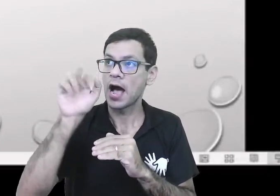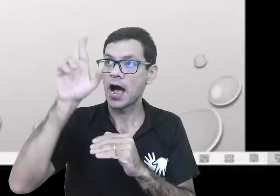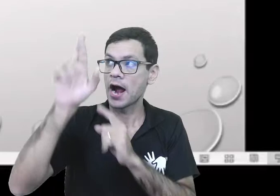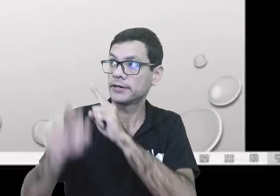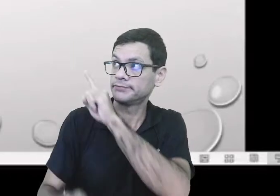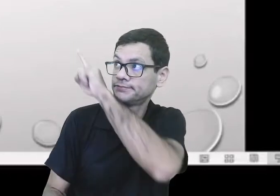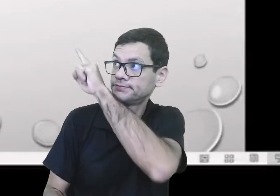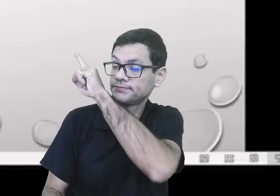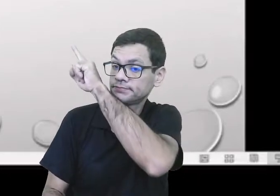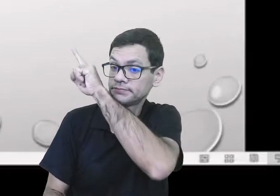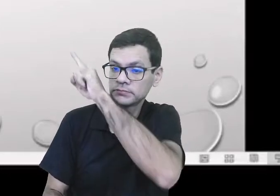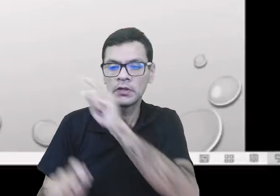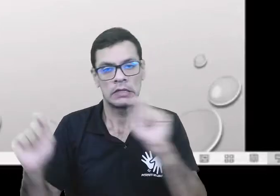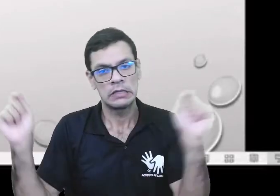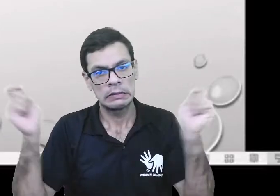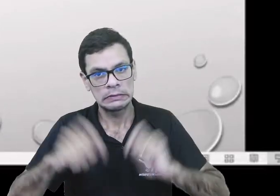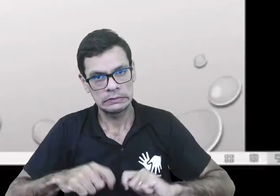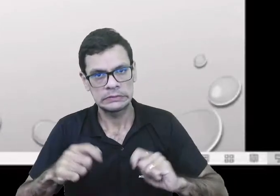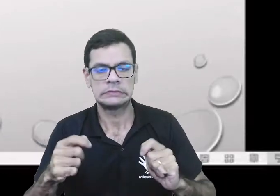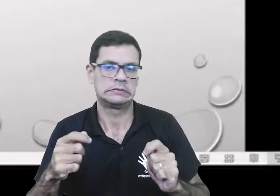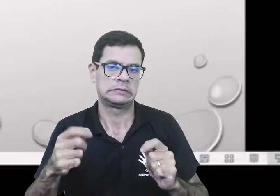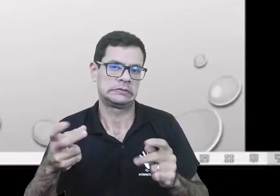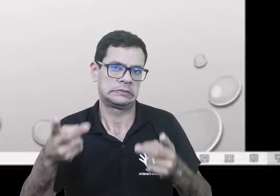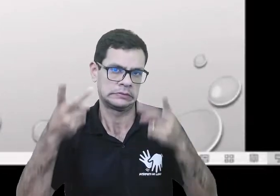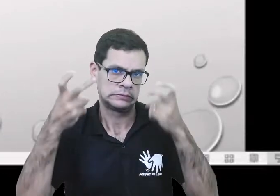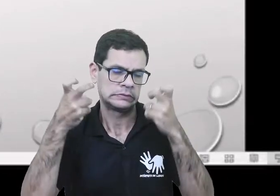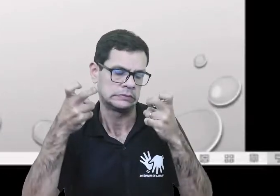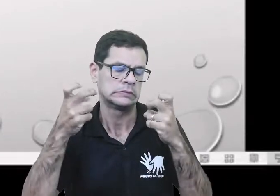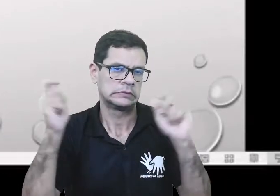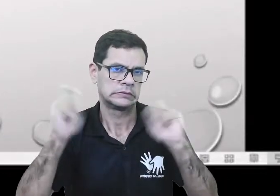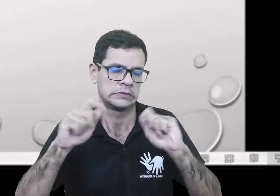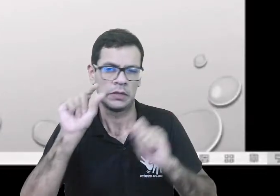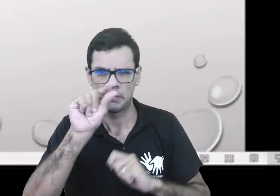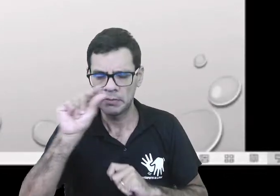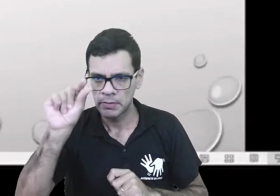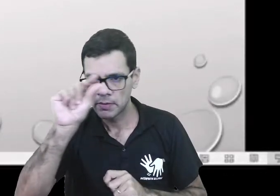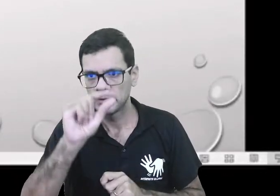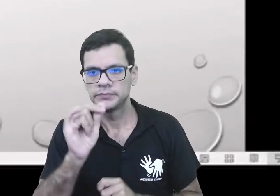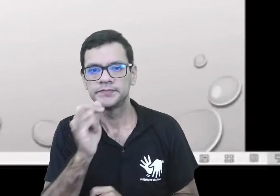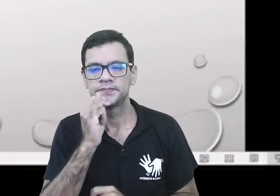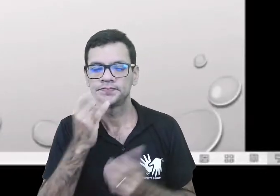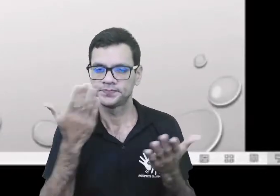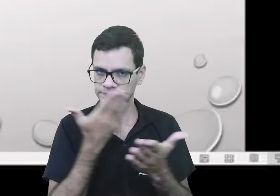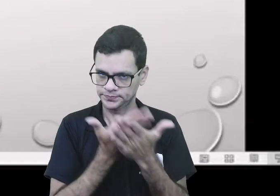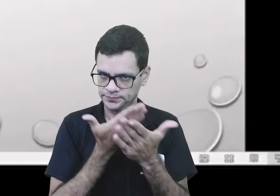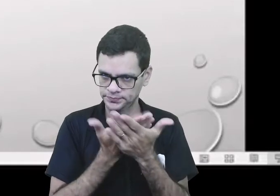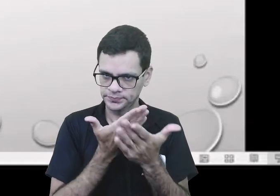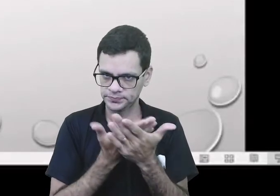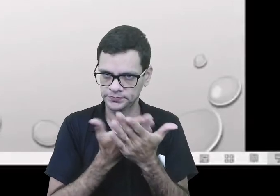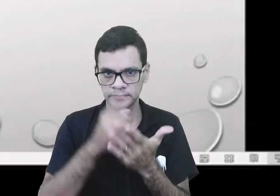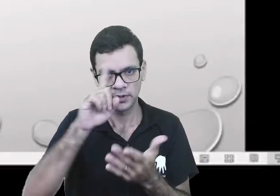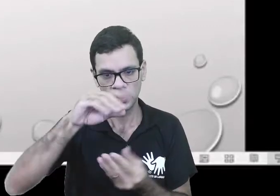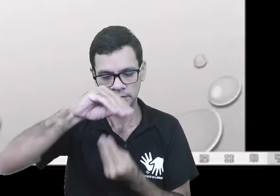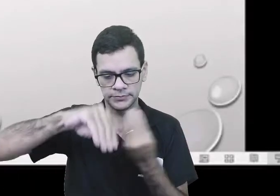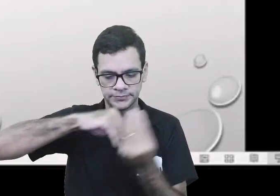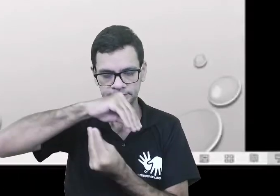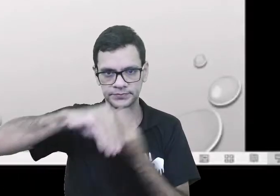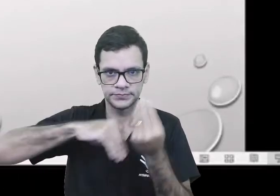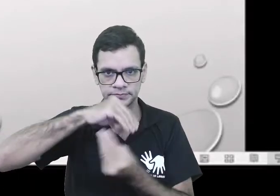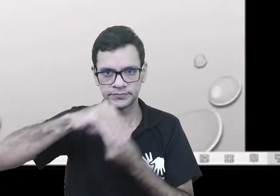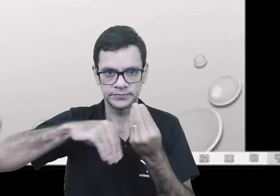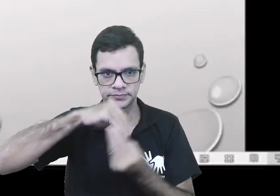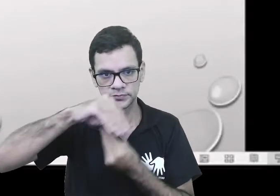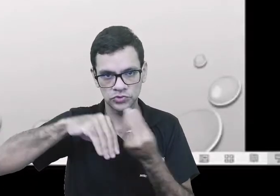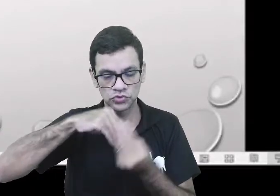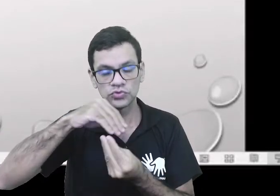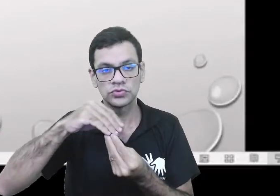100 nanômetros. Só para vocês se situarem, entenderem o que é. Então, nossa aula vai ser sobre solução. É uma mistura homogênea, né?